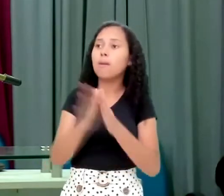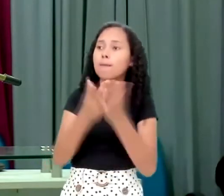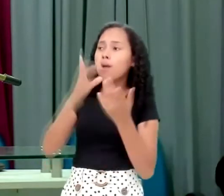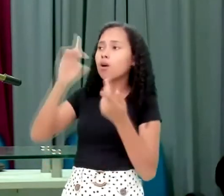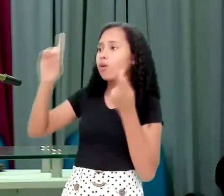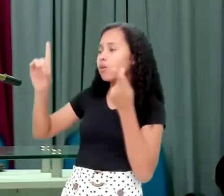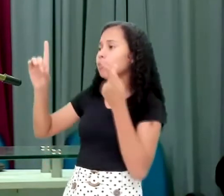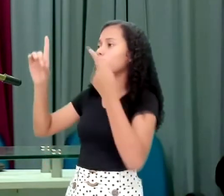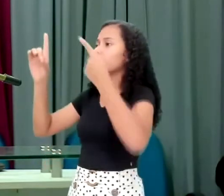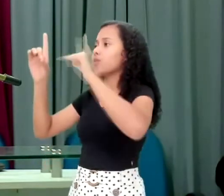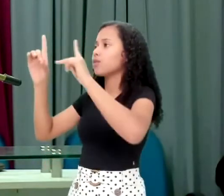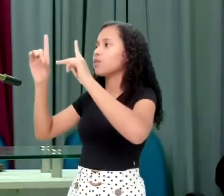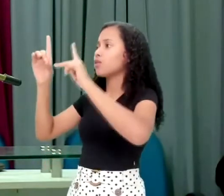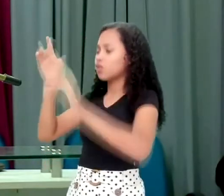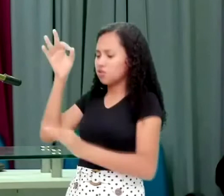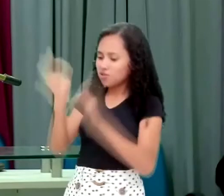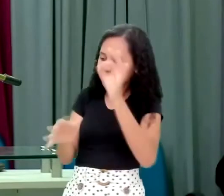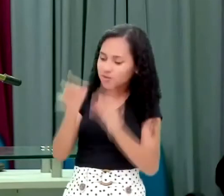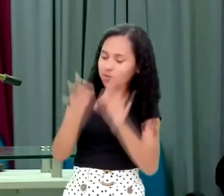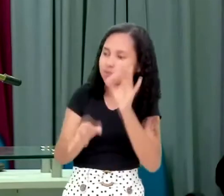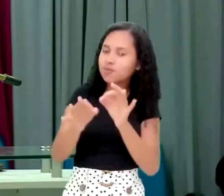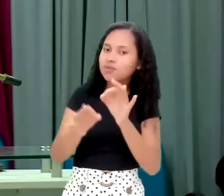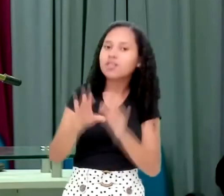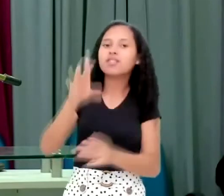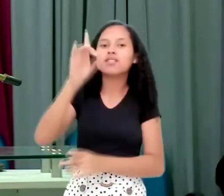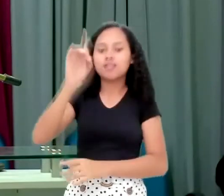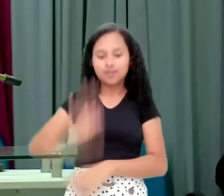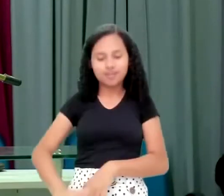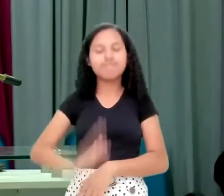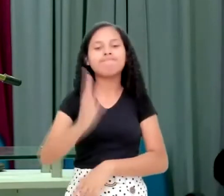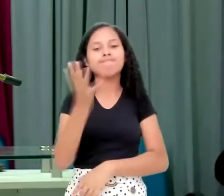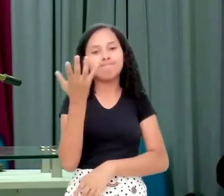o Senhor que é justo, Ele fará cumpri-la,